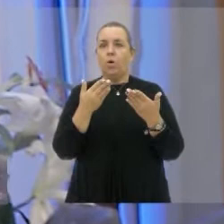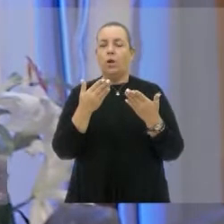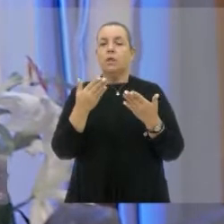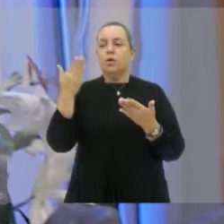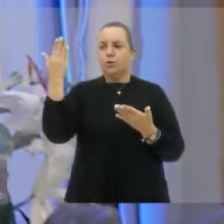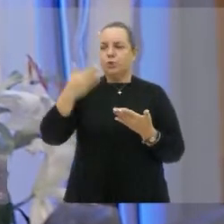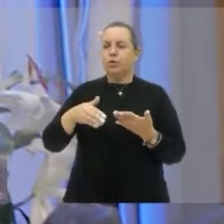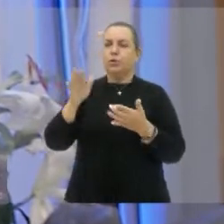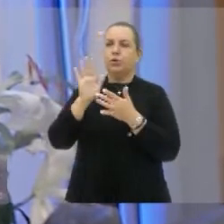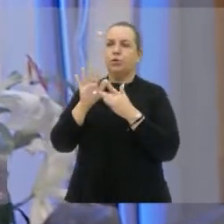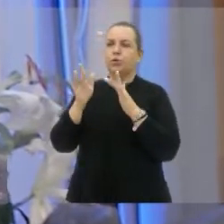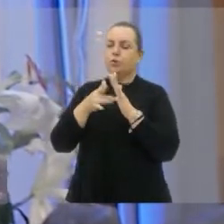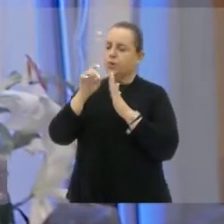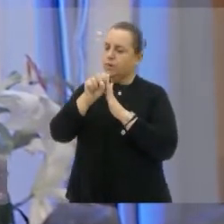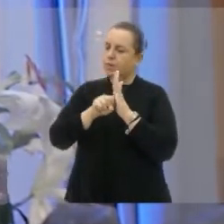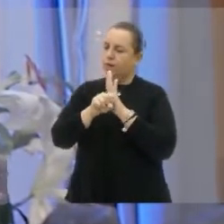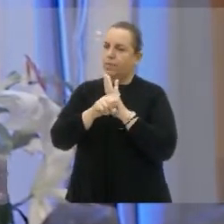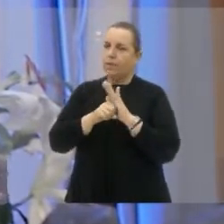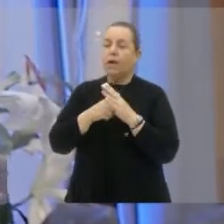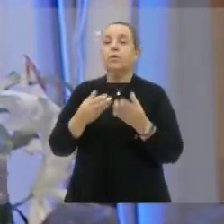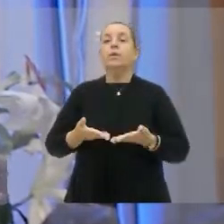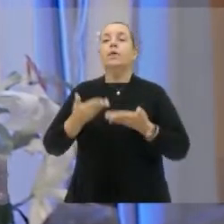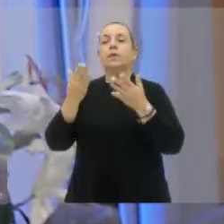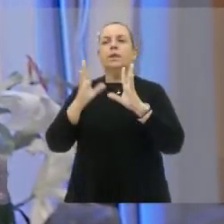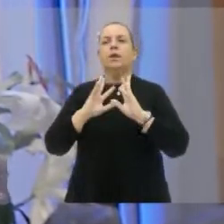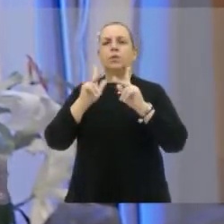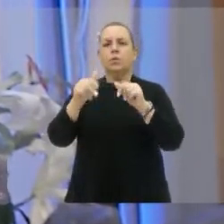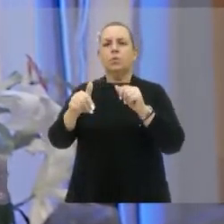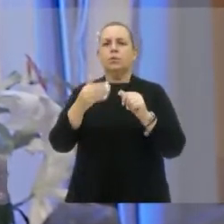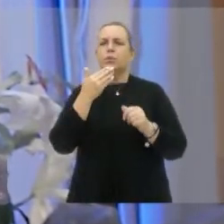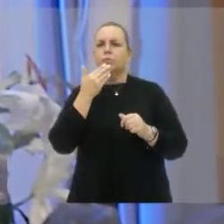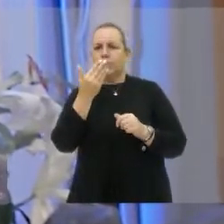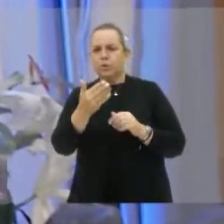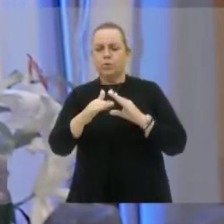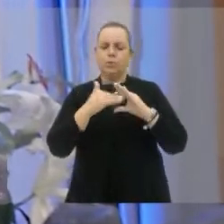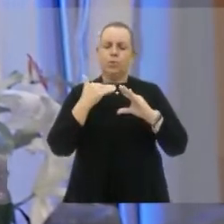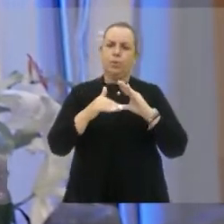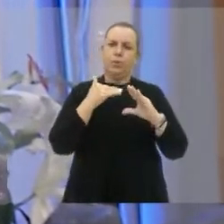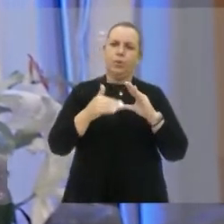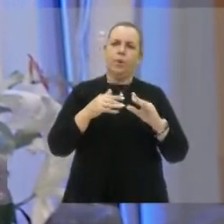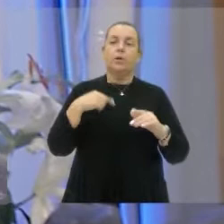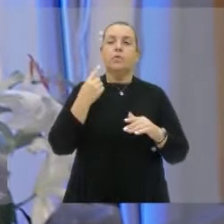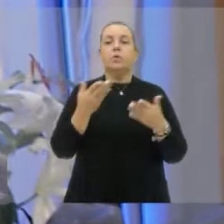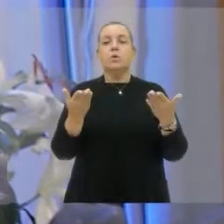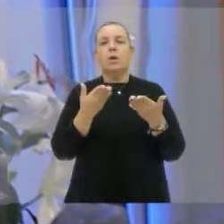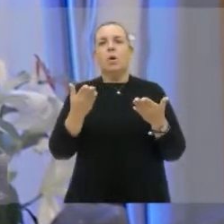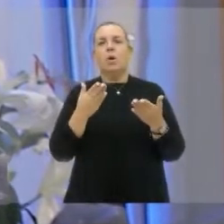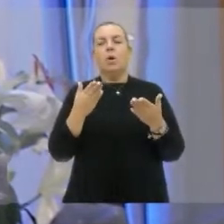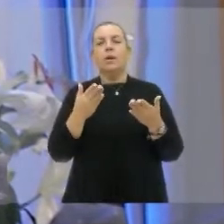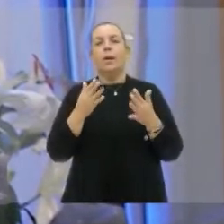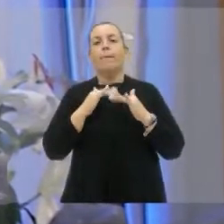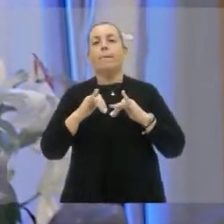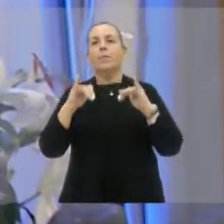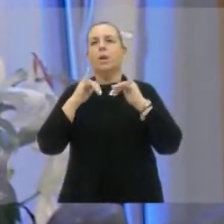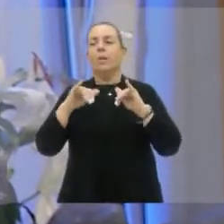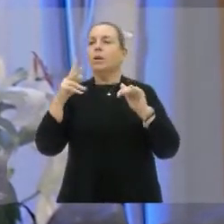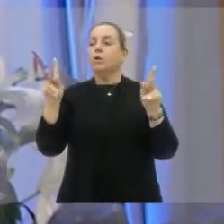Jesus entregar todos aqueles pedidos que estão chegando. Nós vamos com o ministério